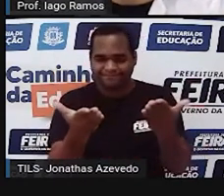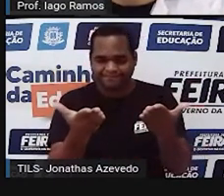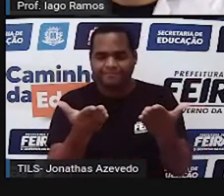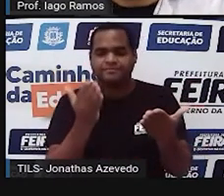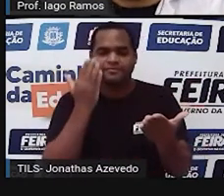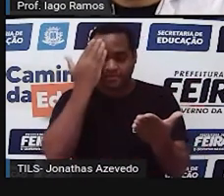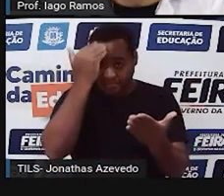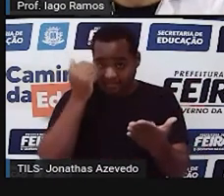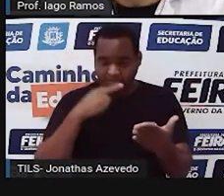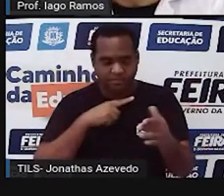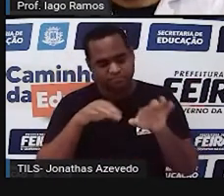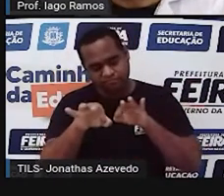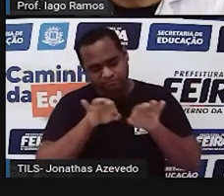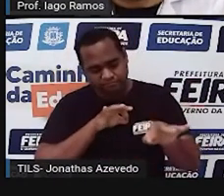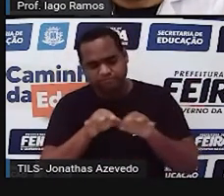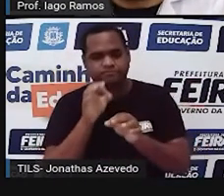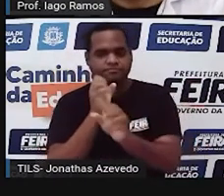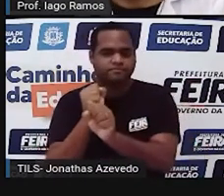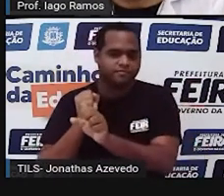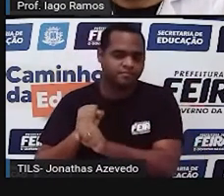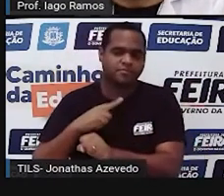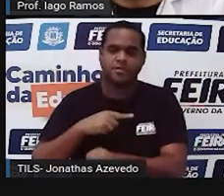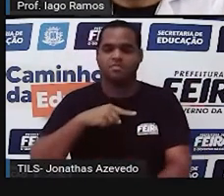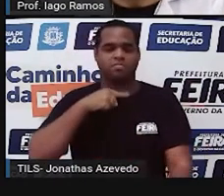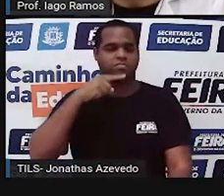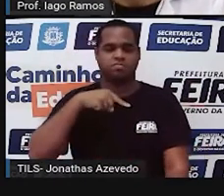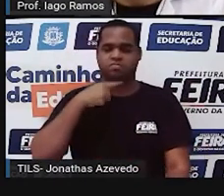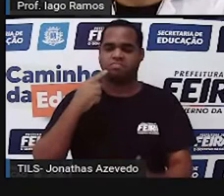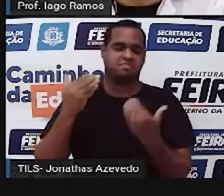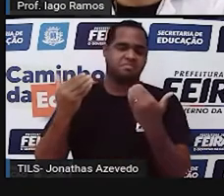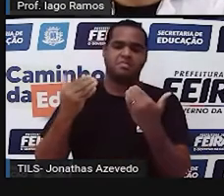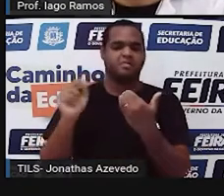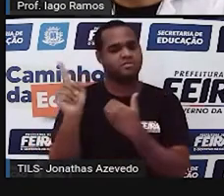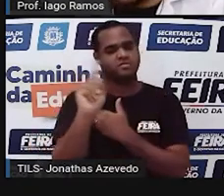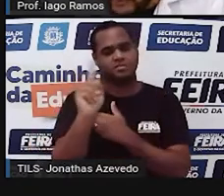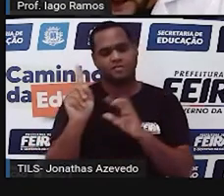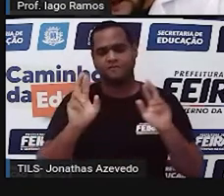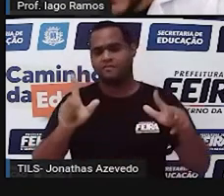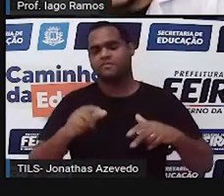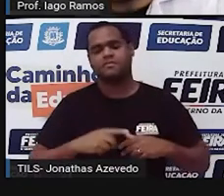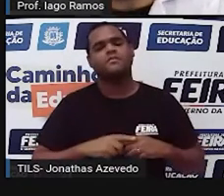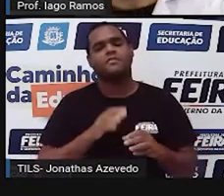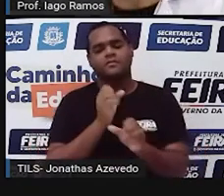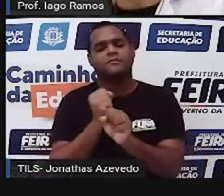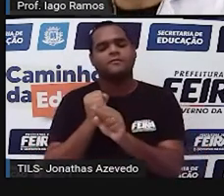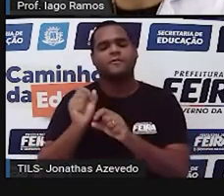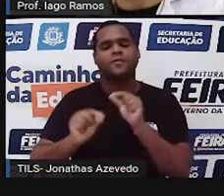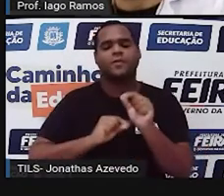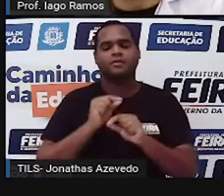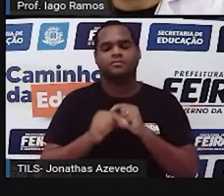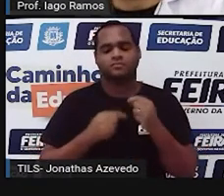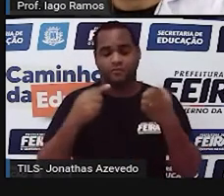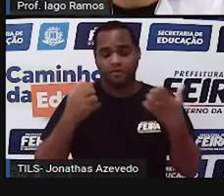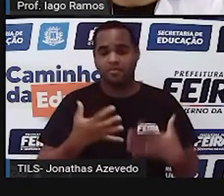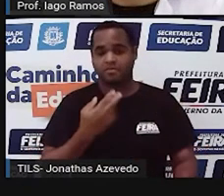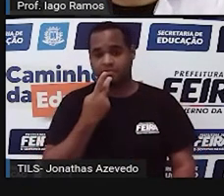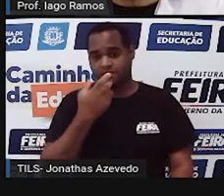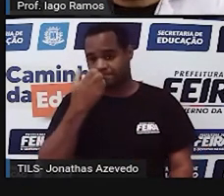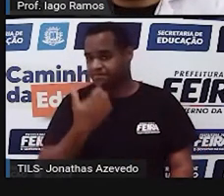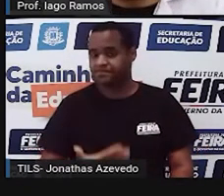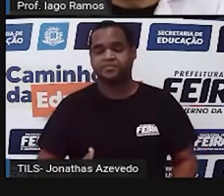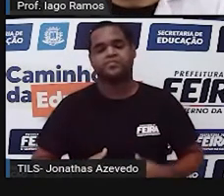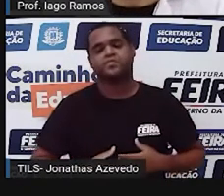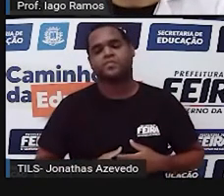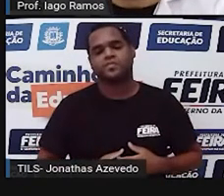sabe fazer eu não tenho dúvida disso tá bom e de que cálculo é que nós estamos falando